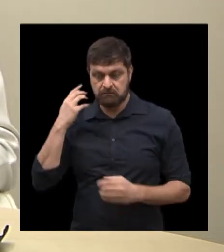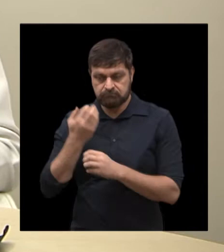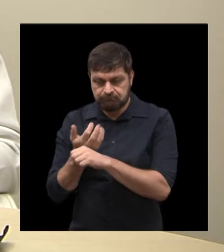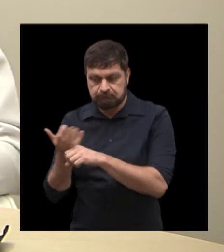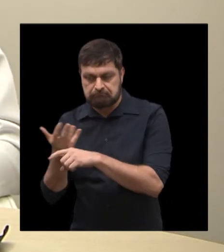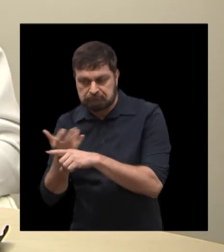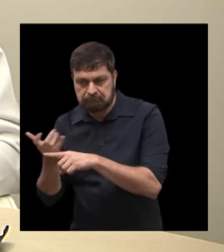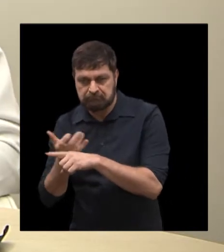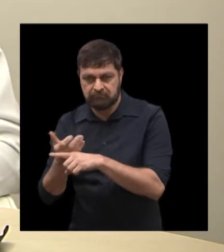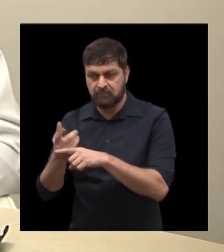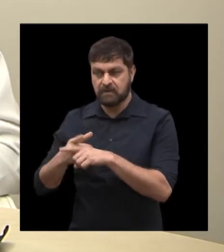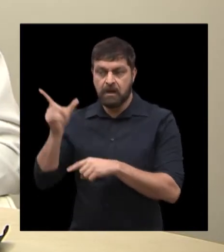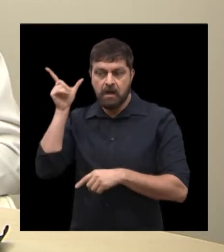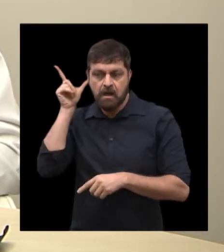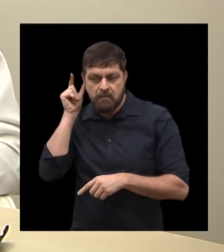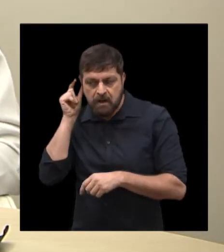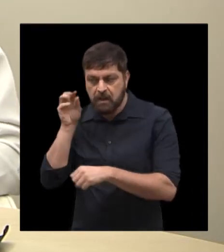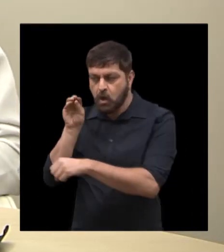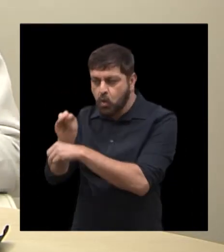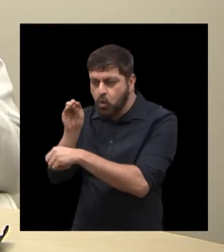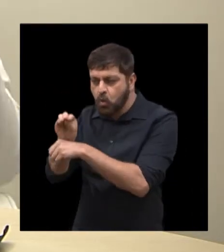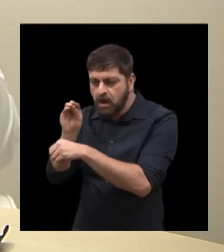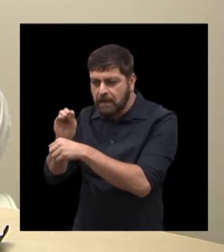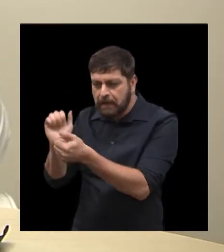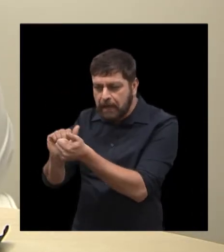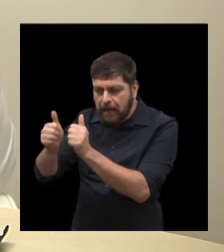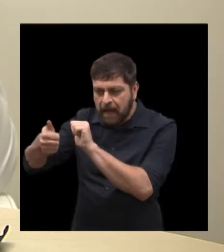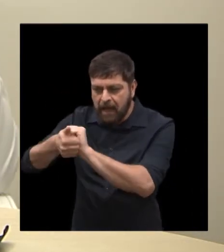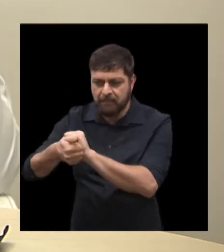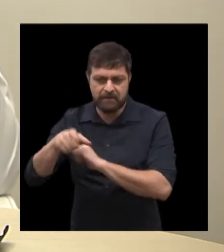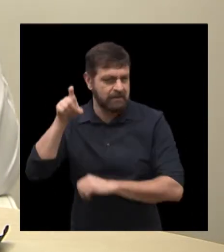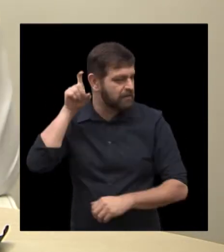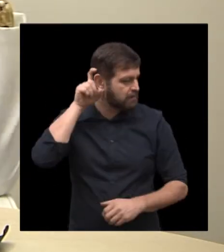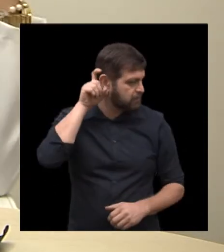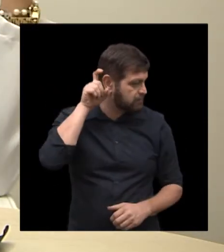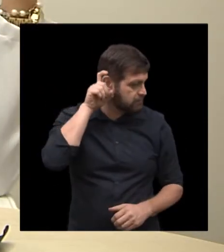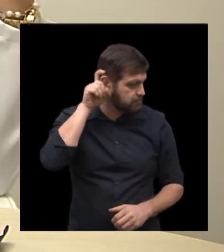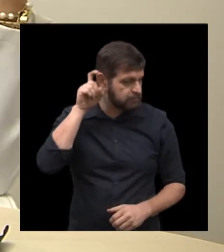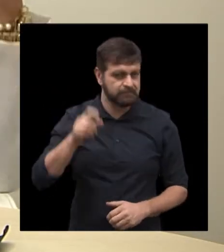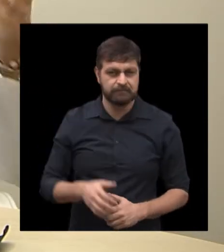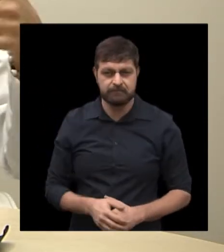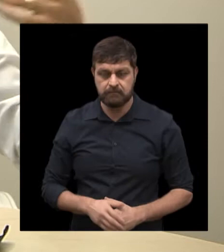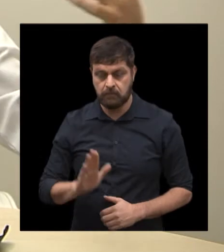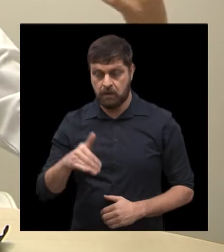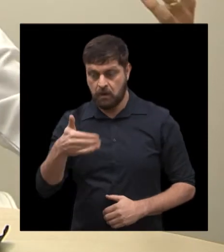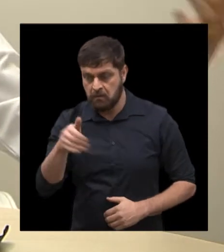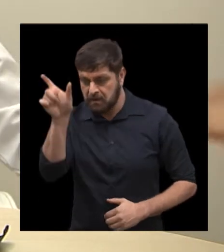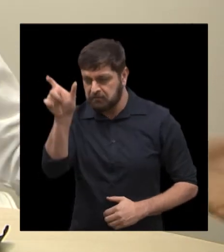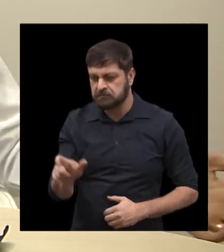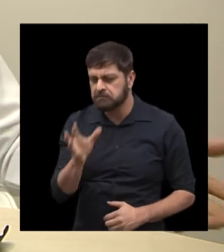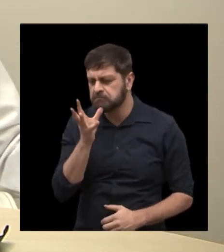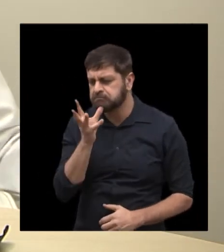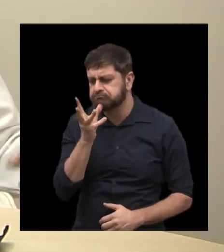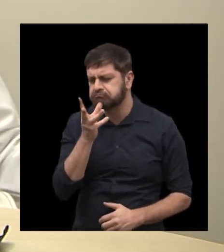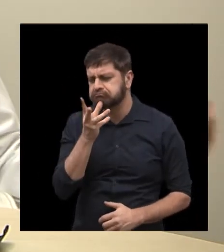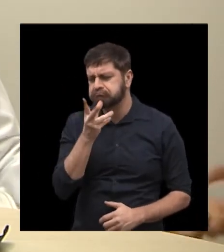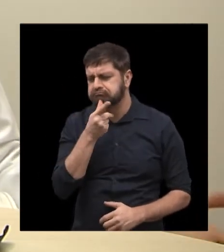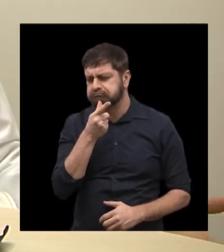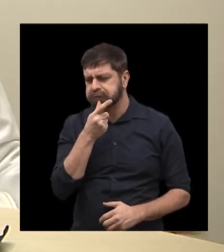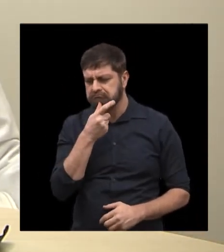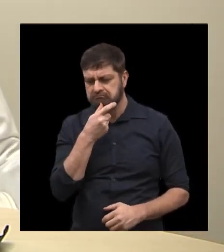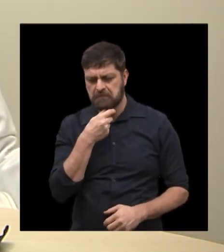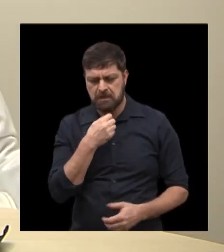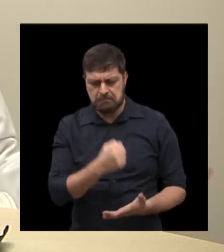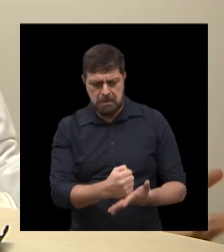vez que a perda auditiva está sendo tratada, corrigida, né? Quando a pessoa demora muito tempo para procurar